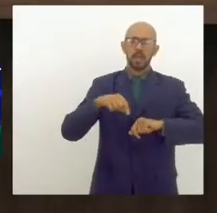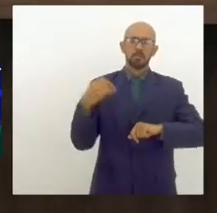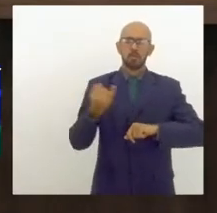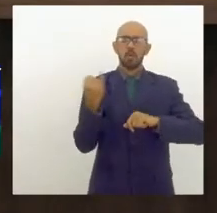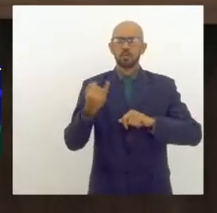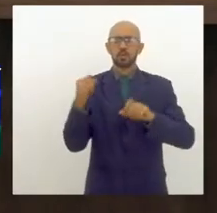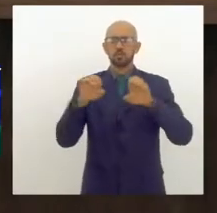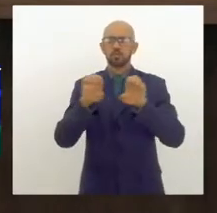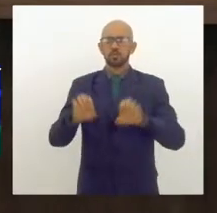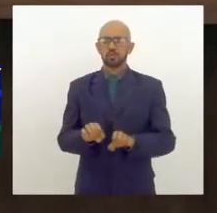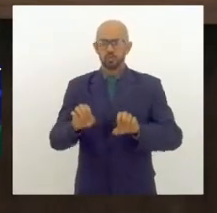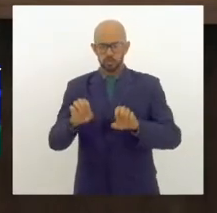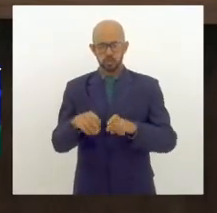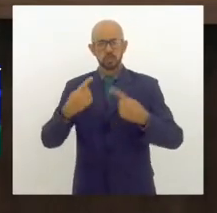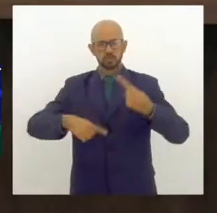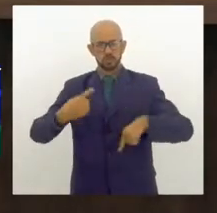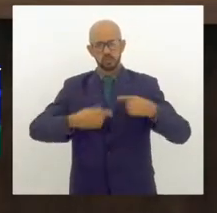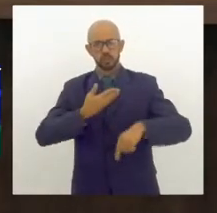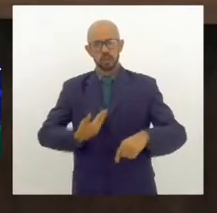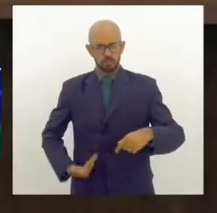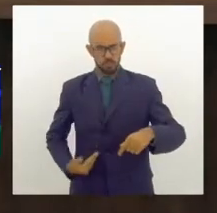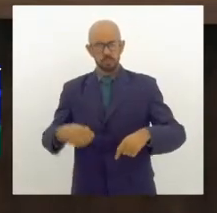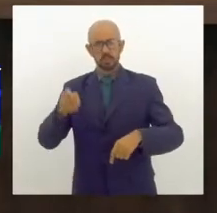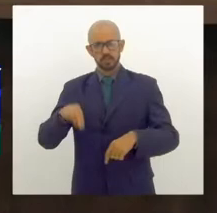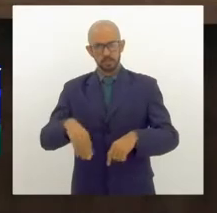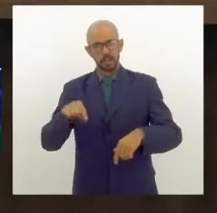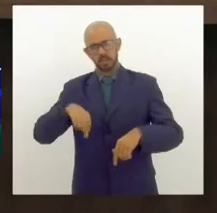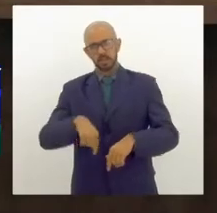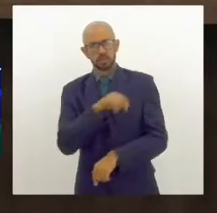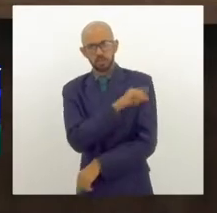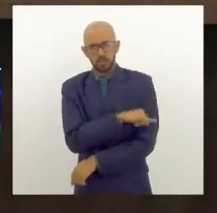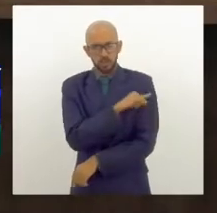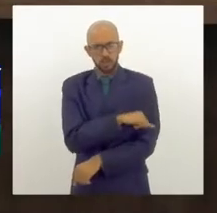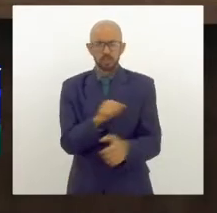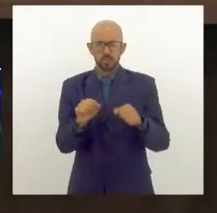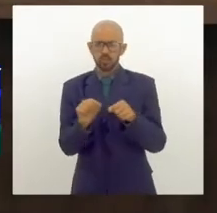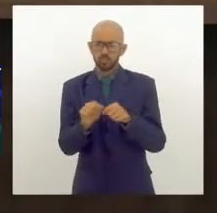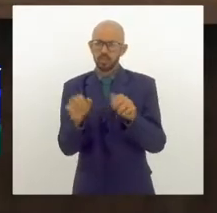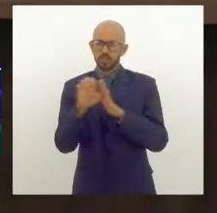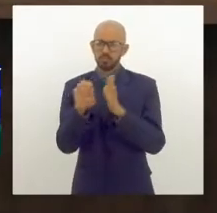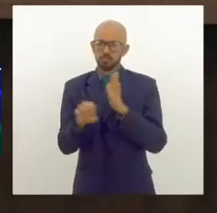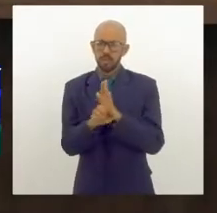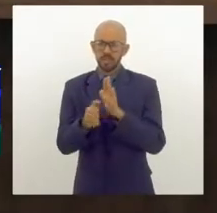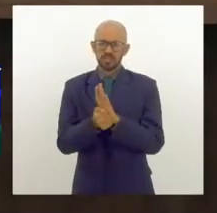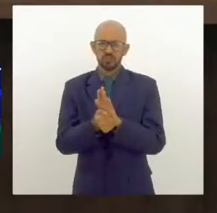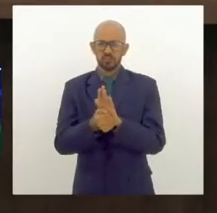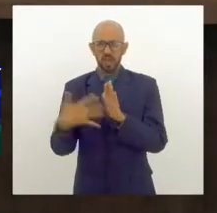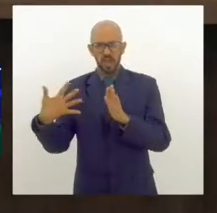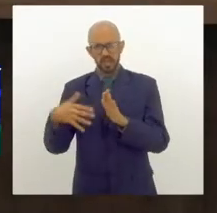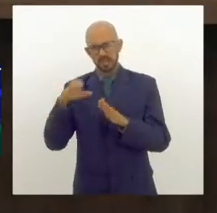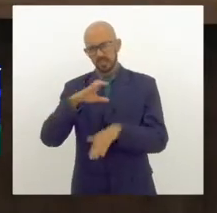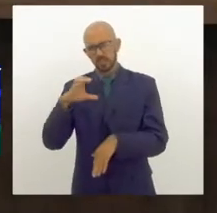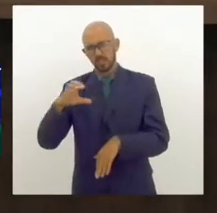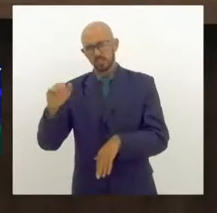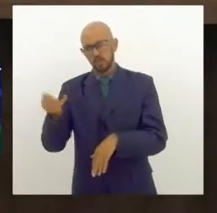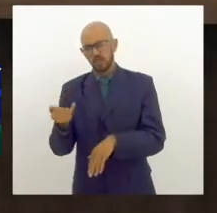política pública de turismo no Rio de Janeiro. Fizemos várias emendas, a CCJ acolheu boa parte delas,